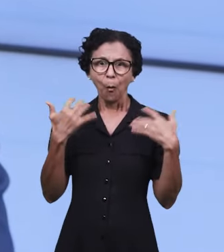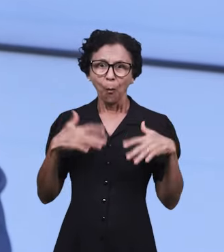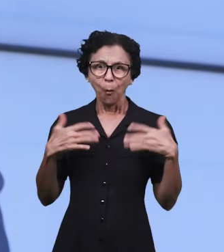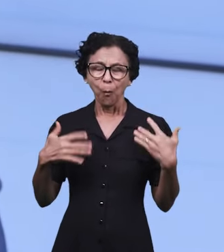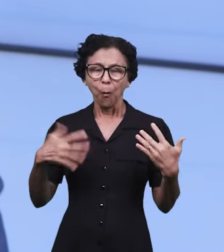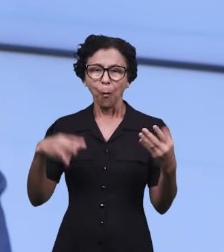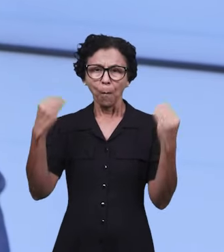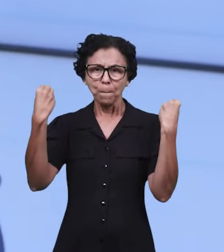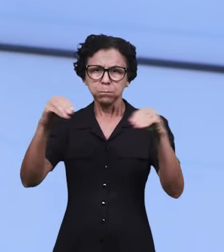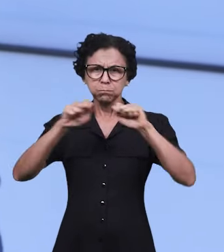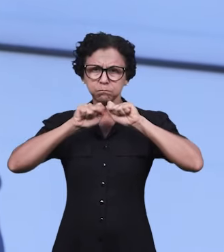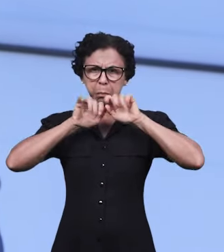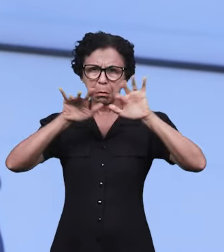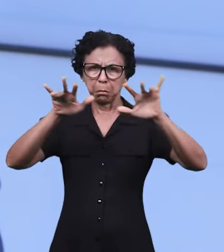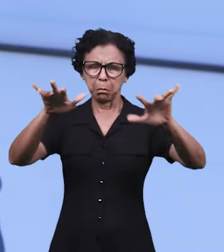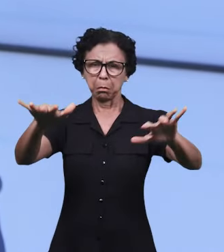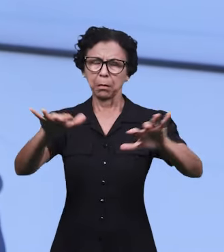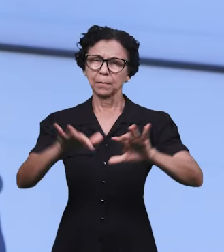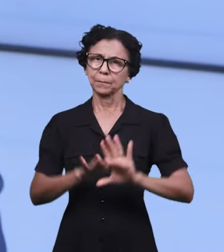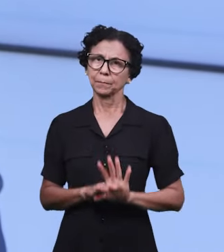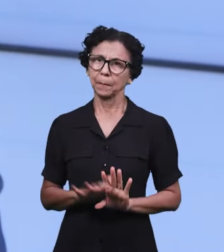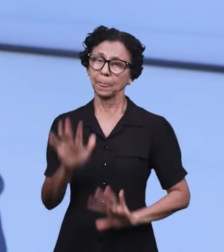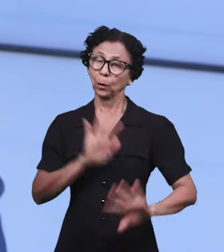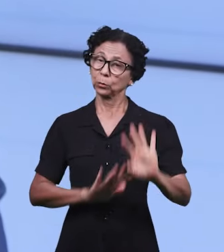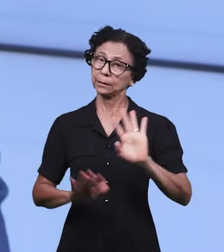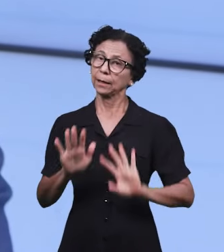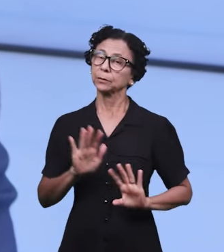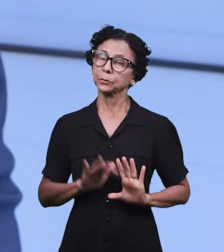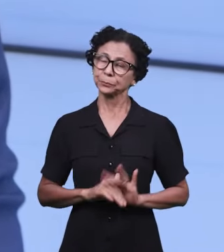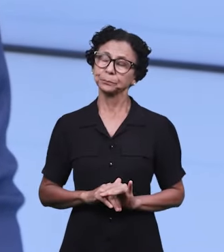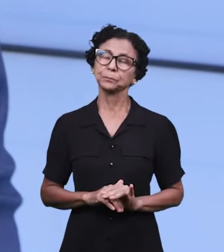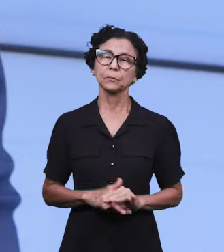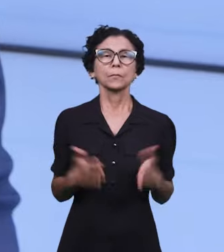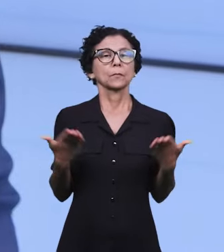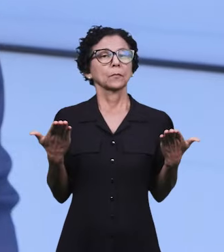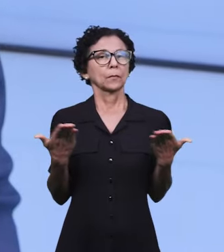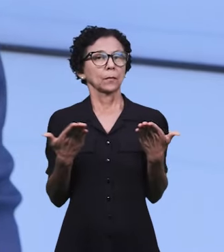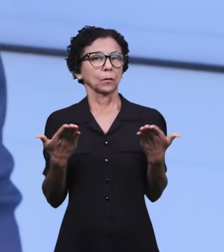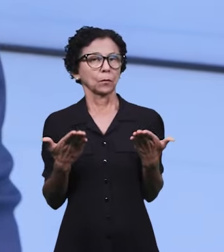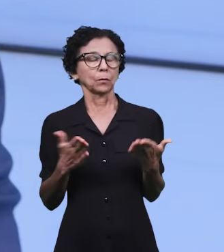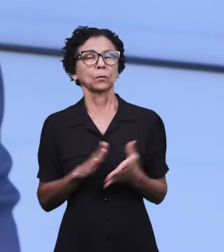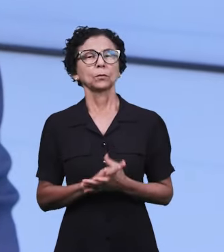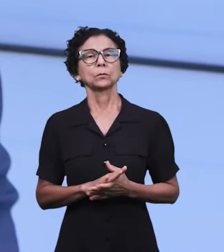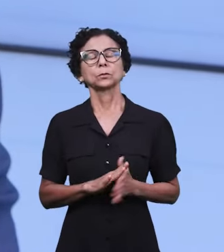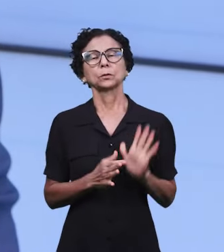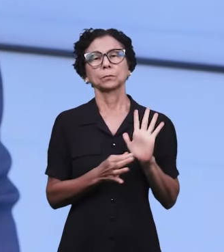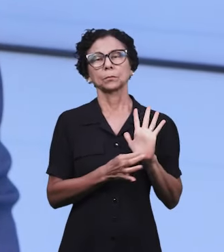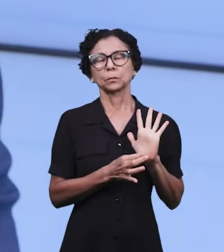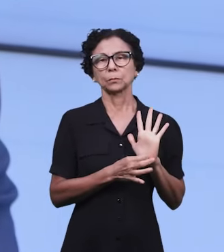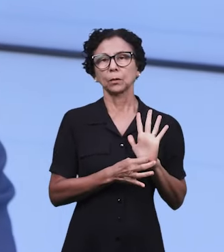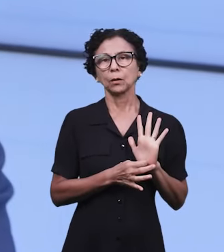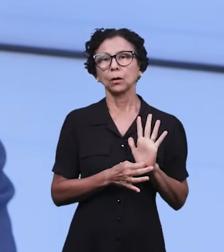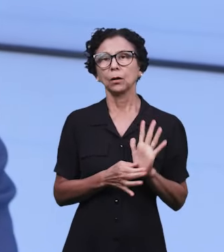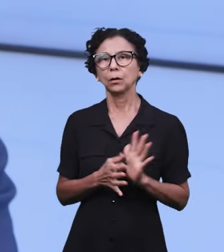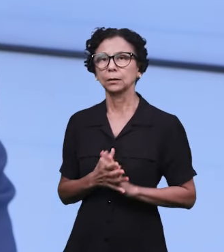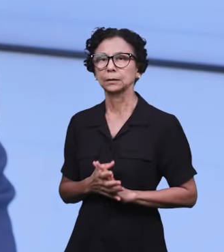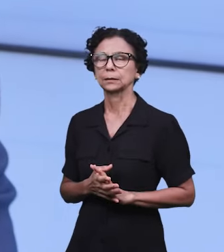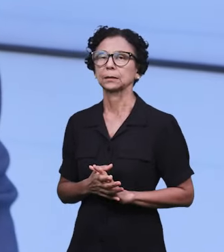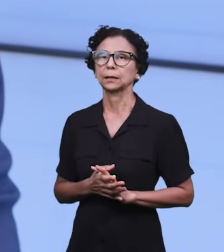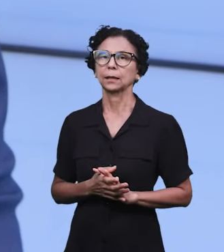verificar a veracidade da informação exatamente Então hoje nós a nossa proposta é para falarmos desses